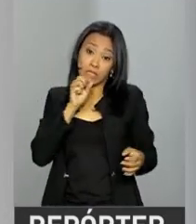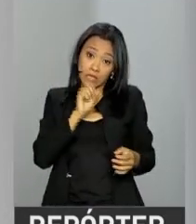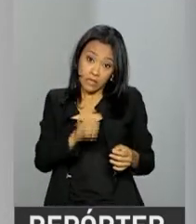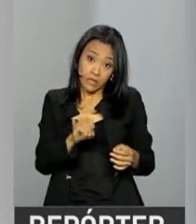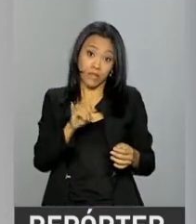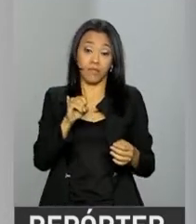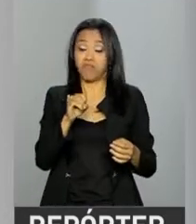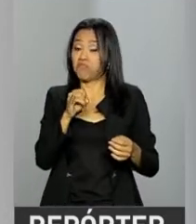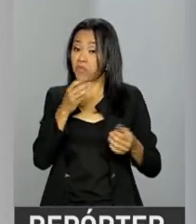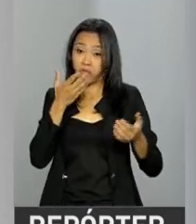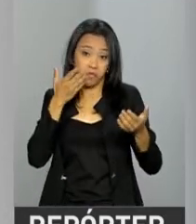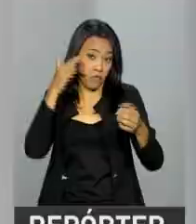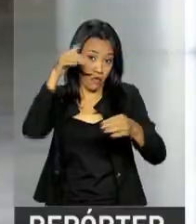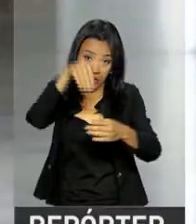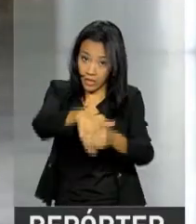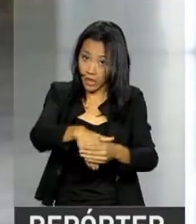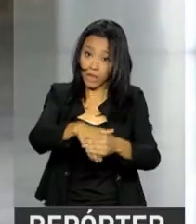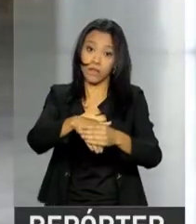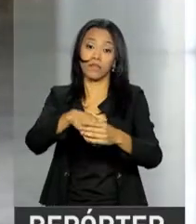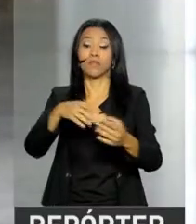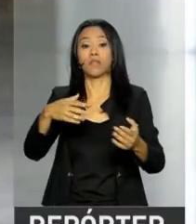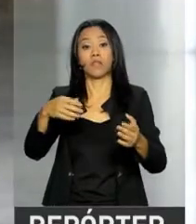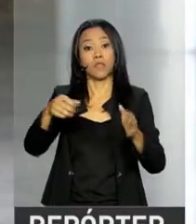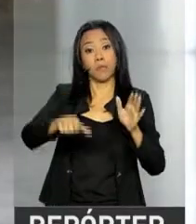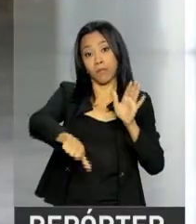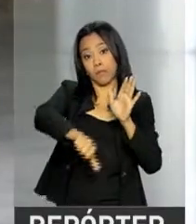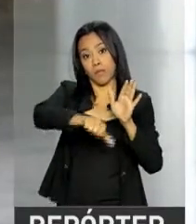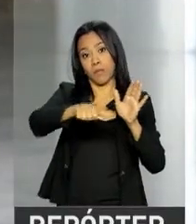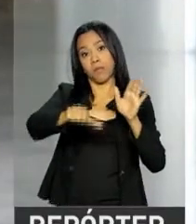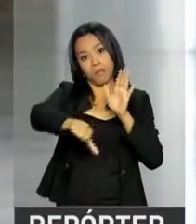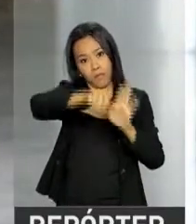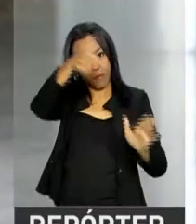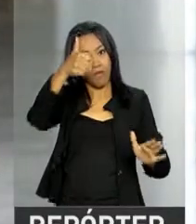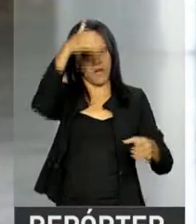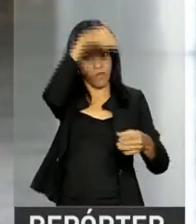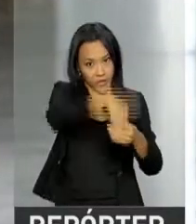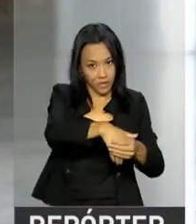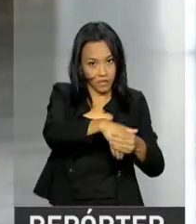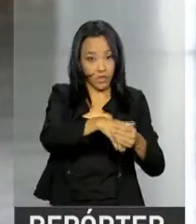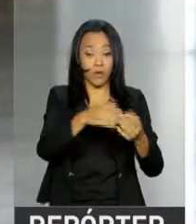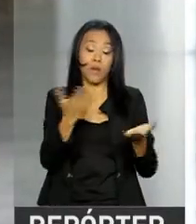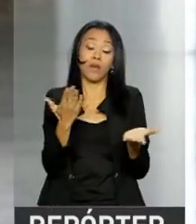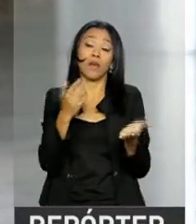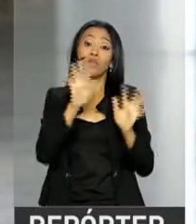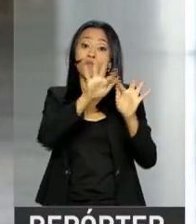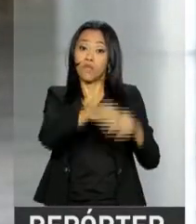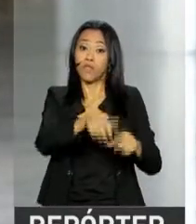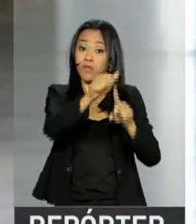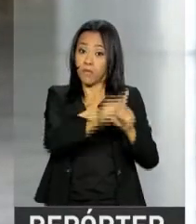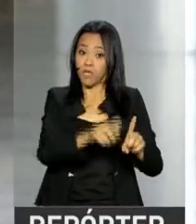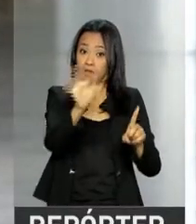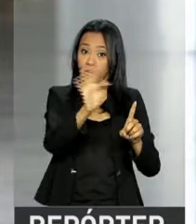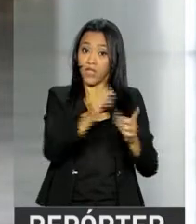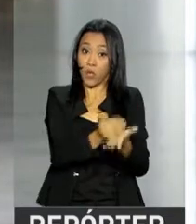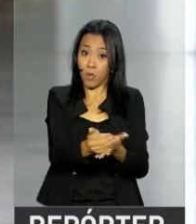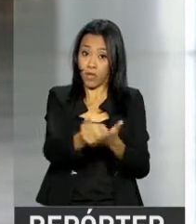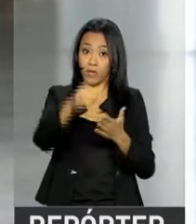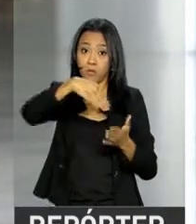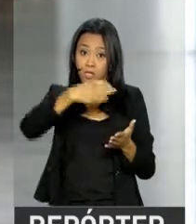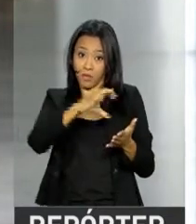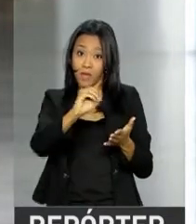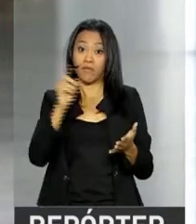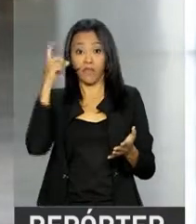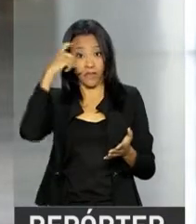reforma não for votada em primeiro turno até o final de fevereiro eo início de março vai ficar com vai ficar difícil